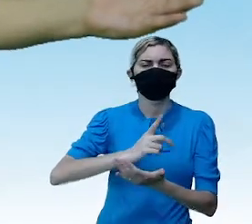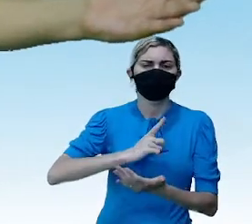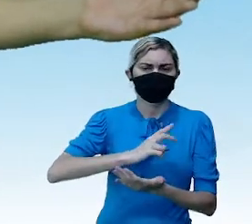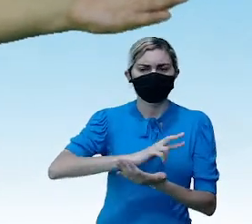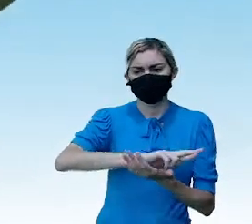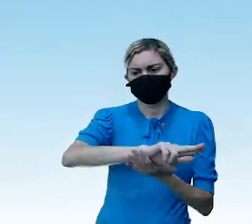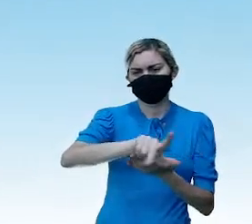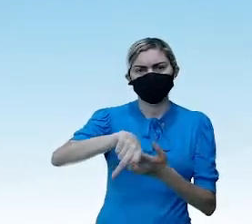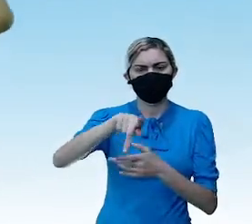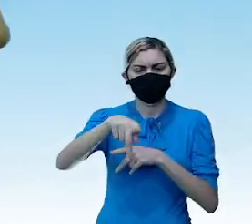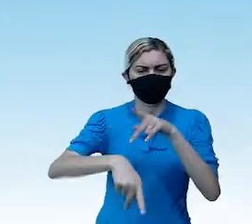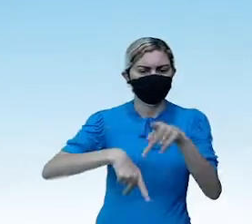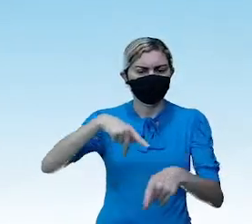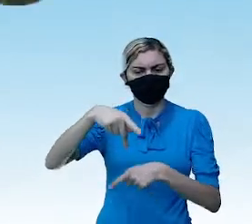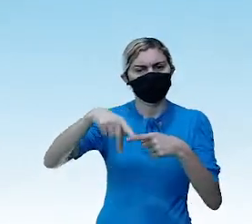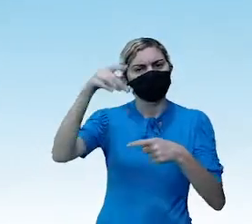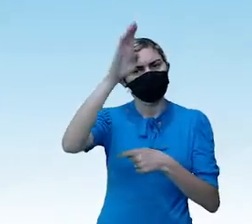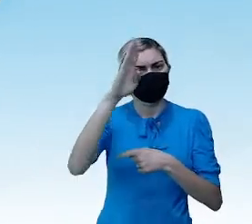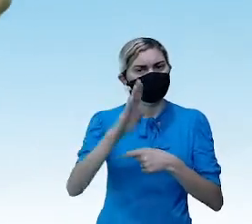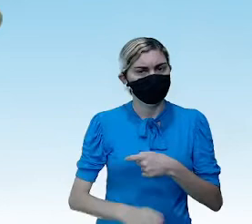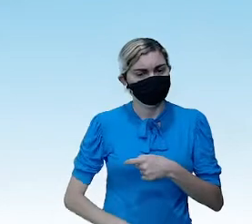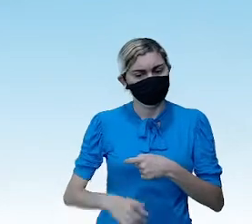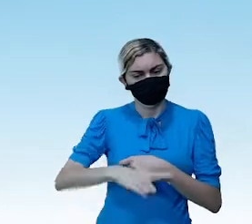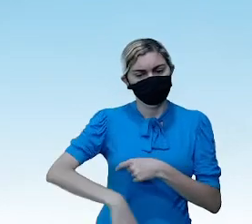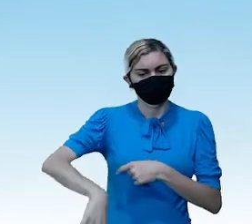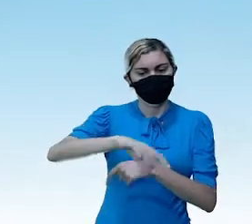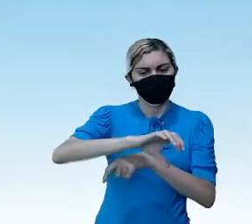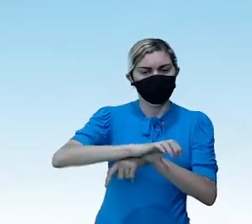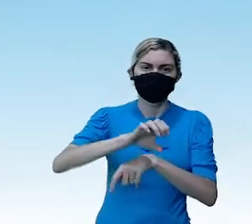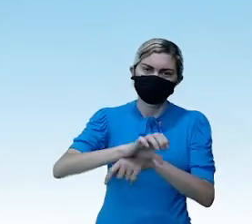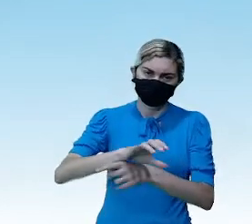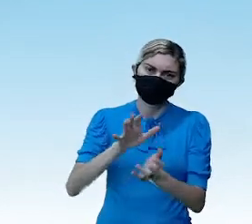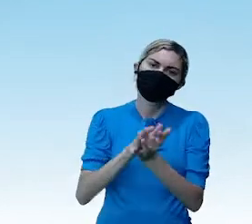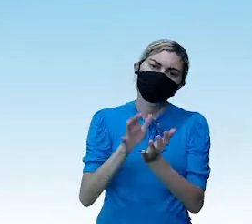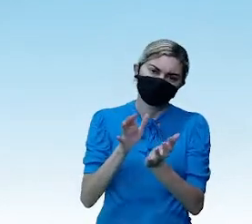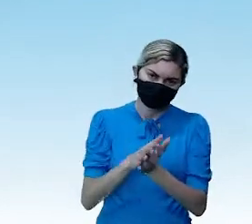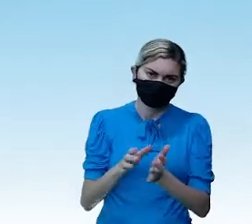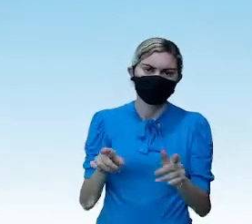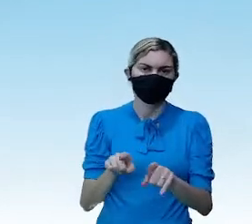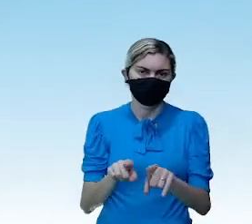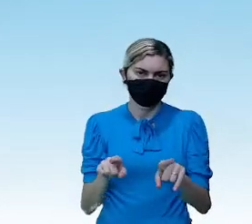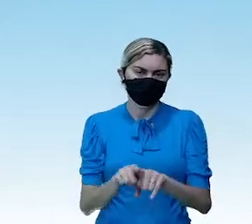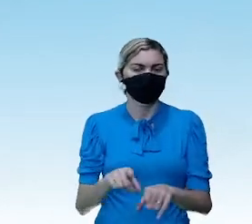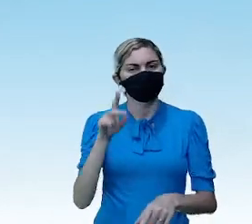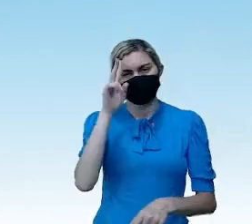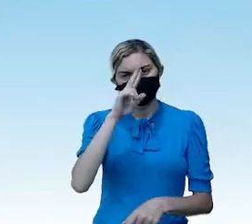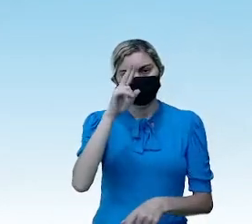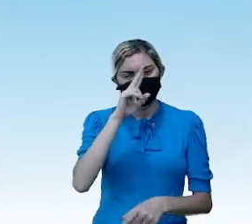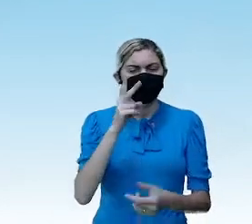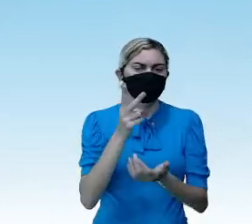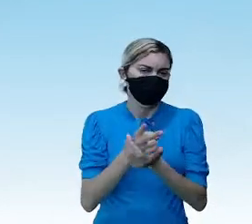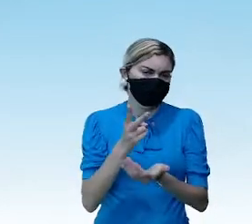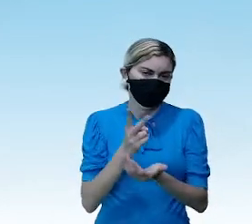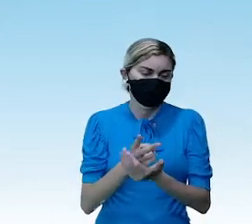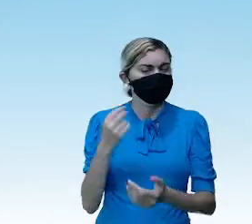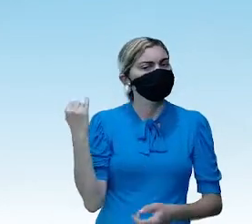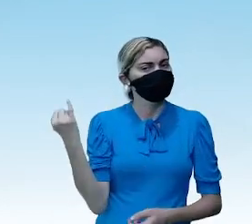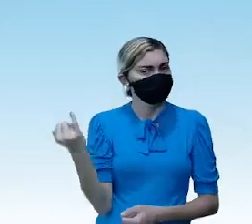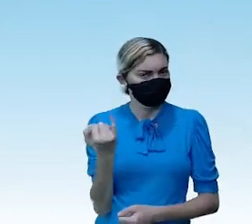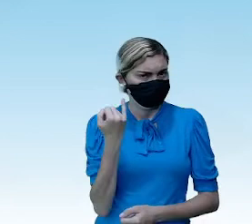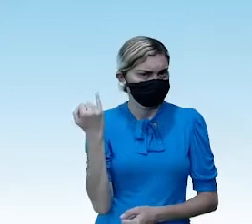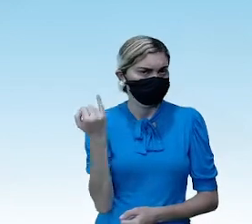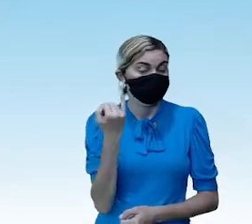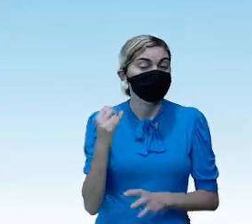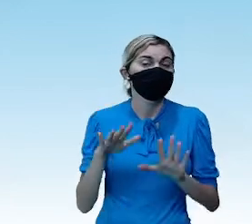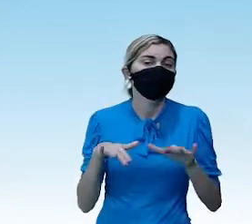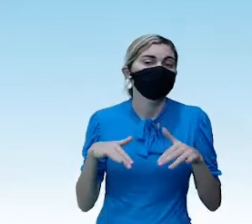povos indígenas no Brasil e em nosso estado, o estado de Pernambuco. E lembrando sempre este ponto importante,